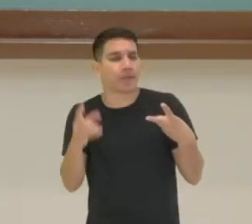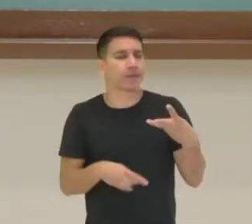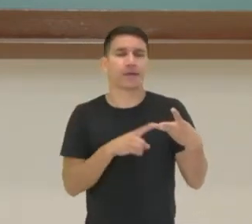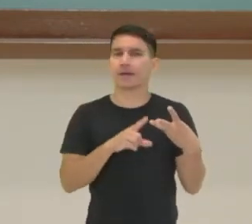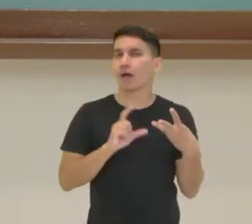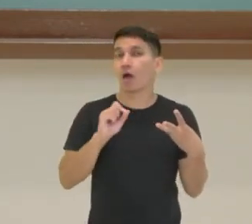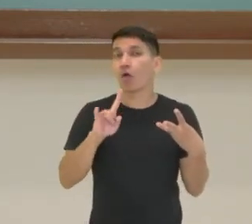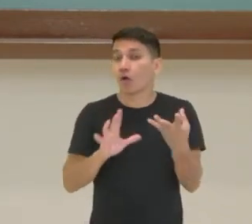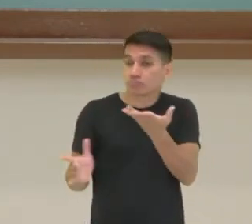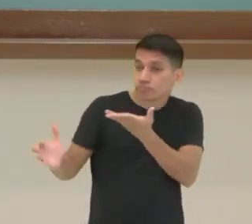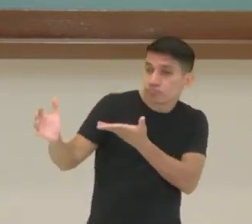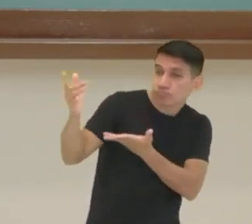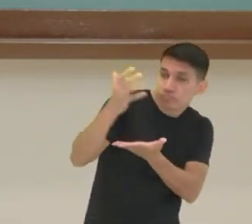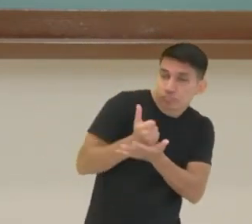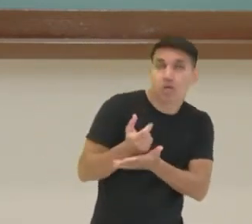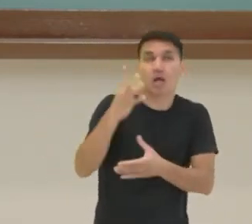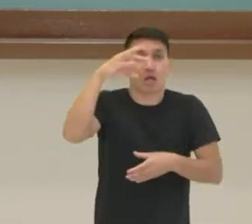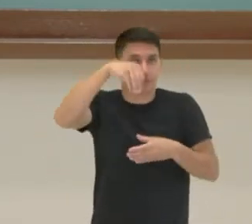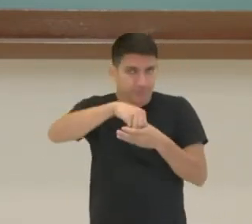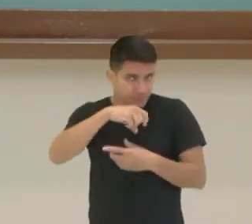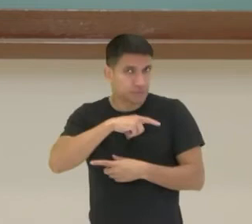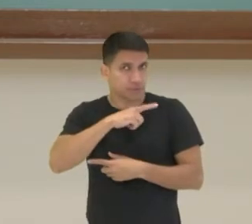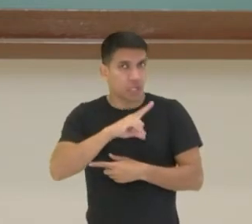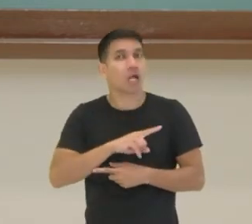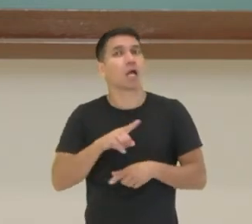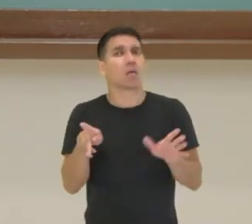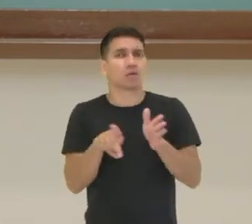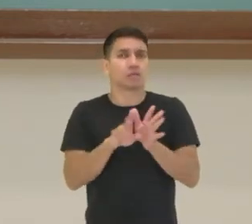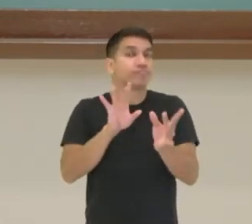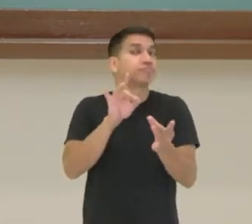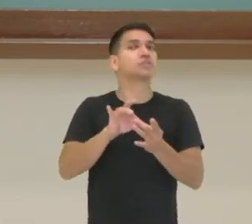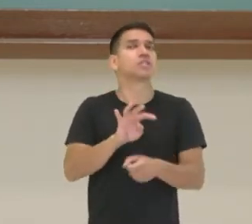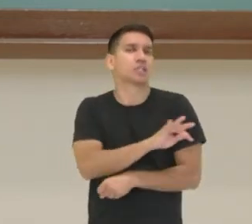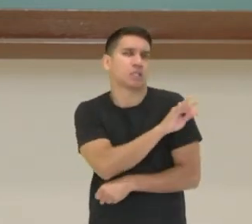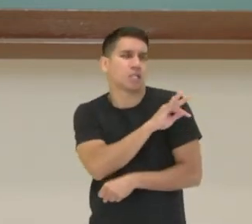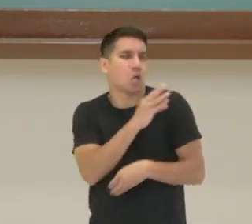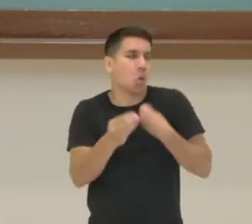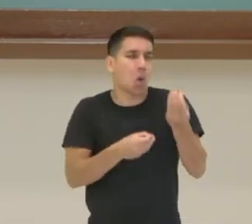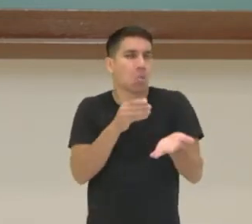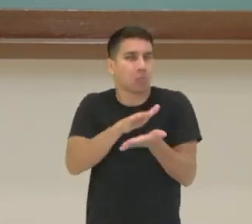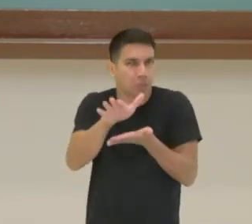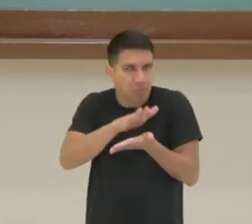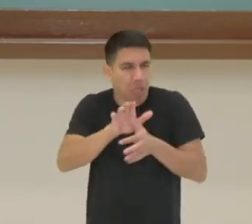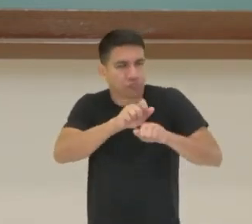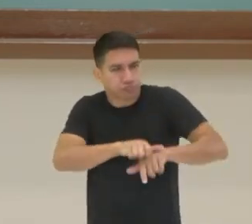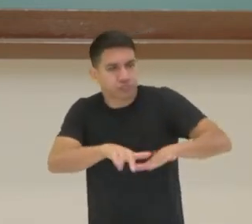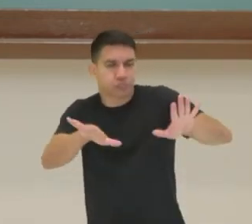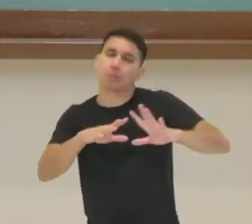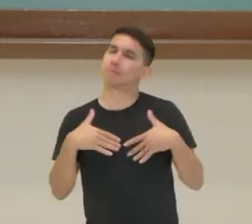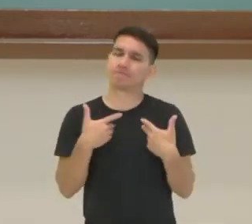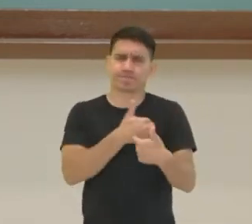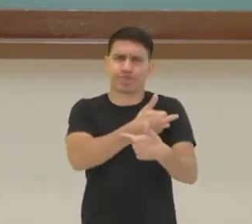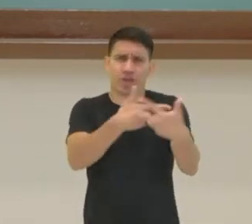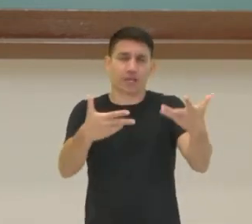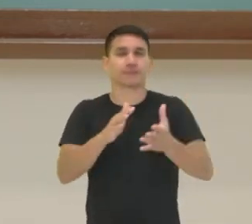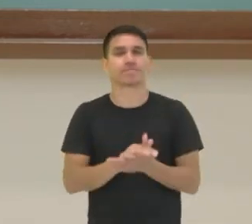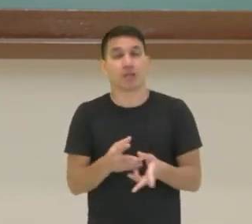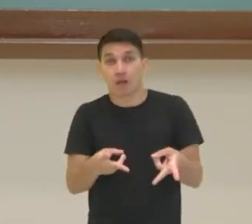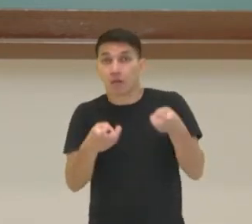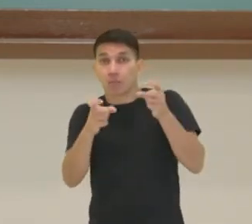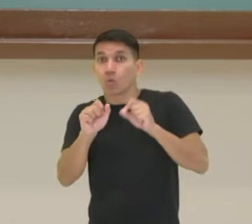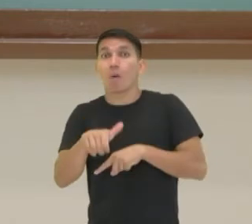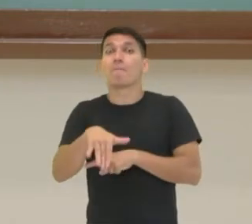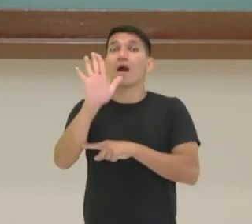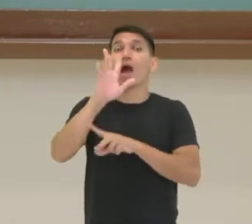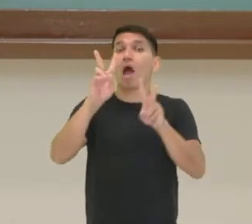Os dados colocados ali, dados técnicos de produção, enfim, tá? Então, observe então um pouquinho mais sobre